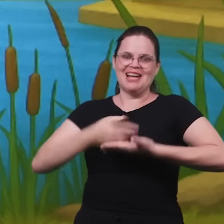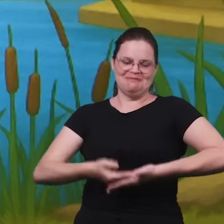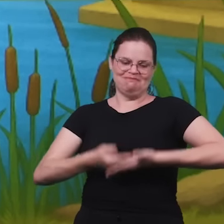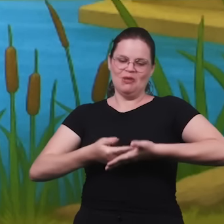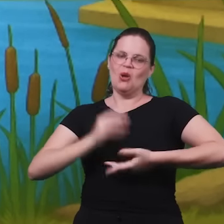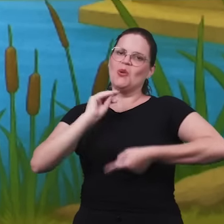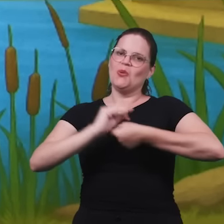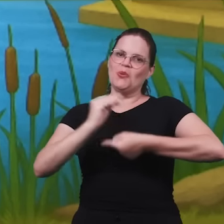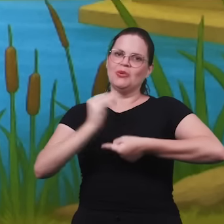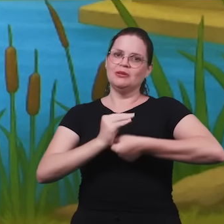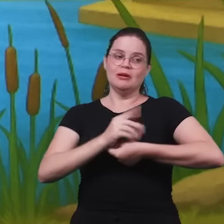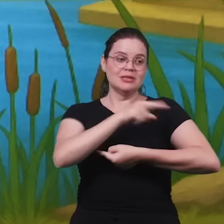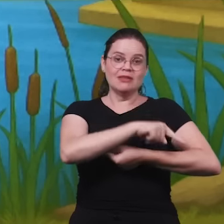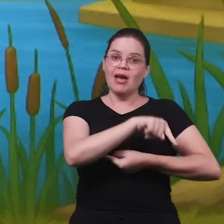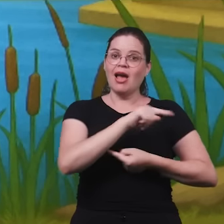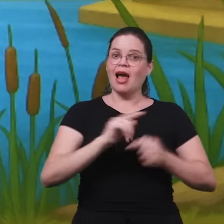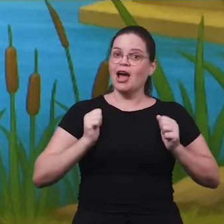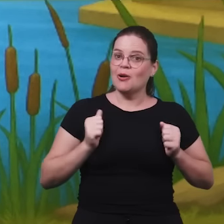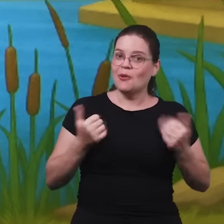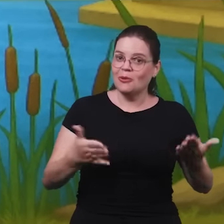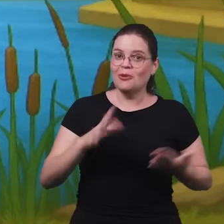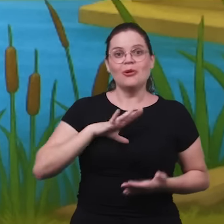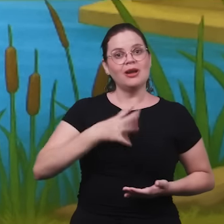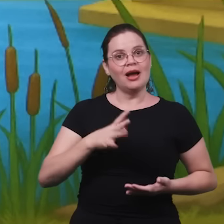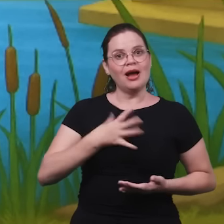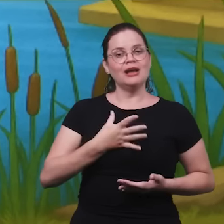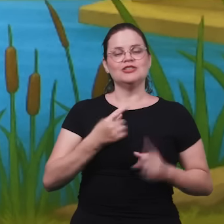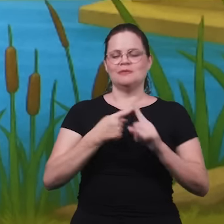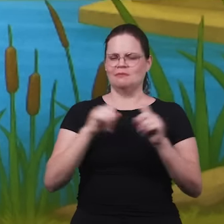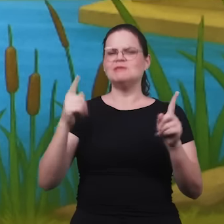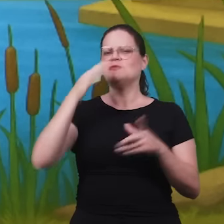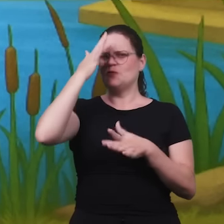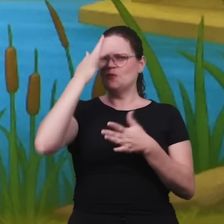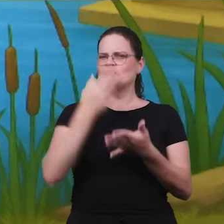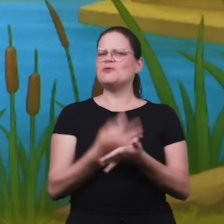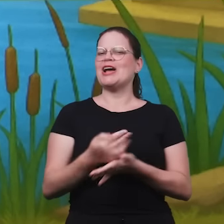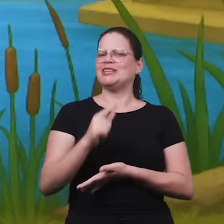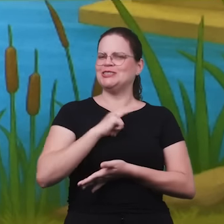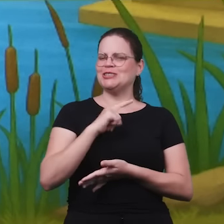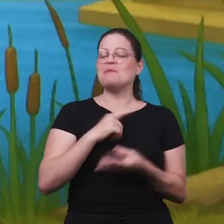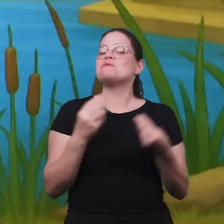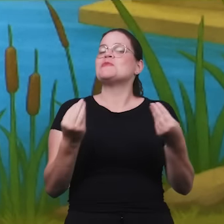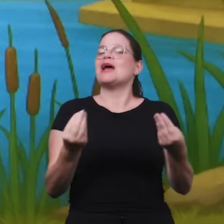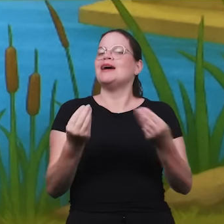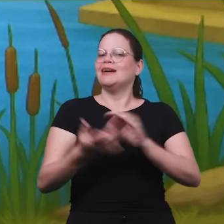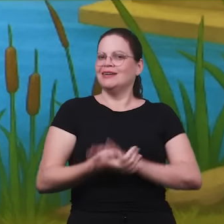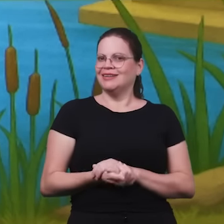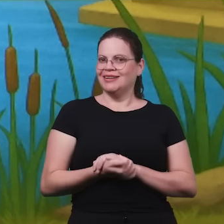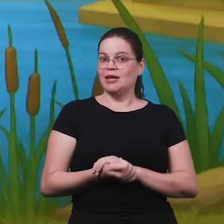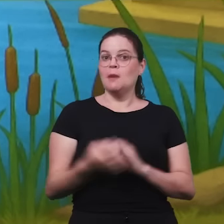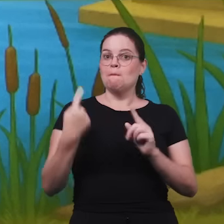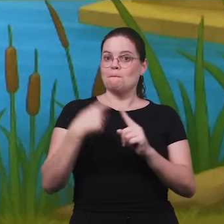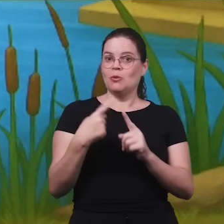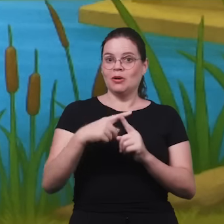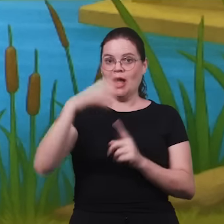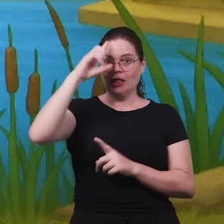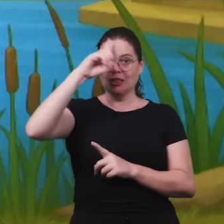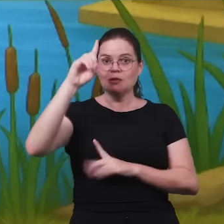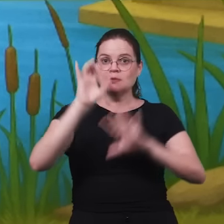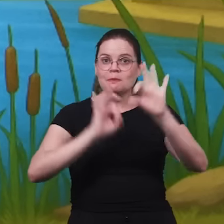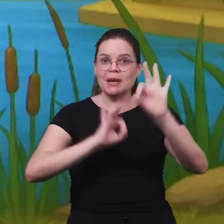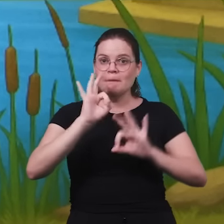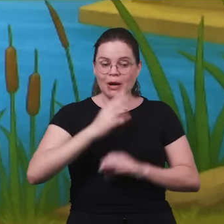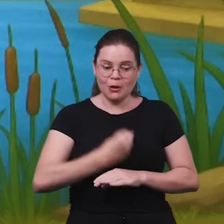de fé. E Deus usou essa atitude para cumprir seu plano, porque mais tarde